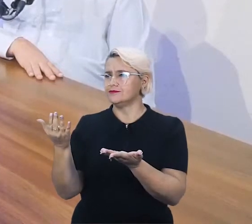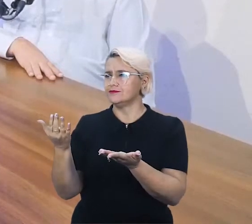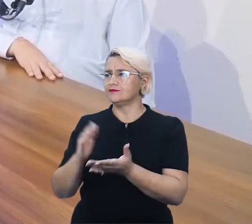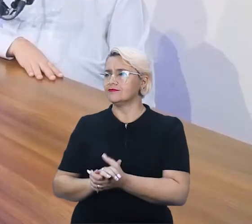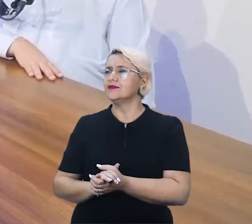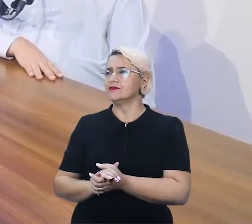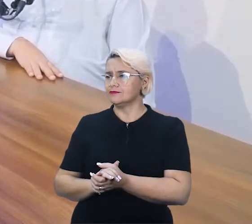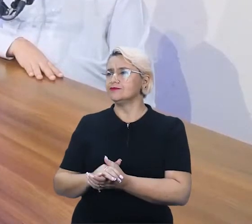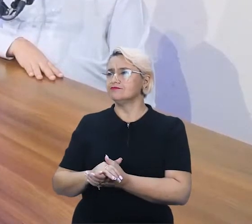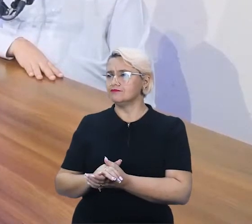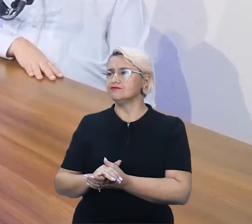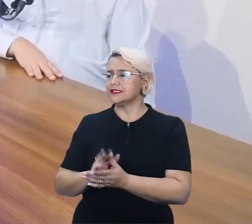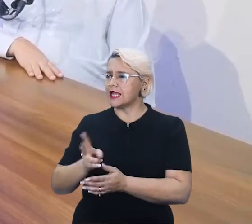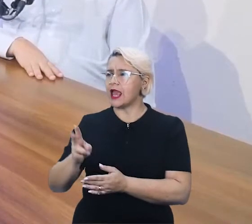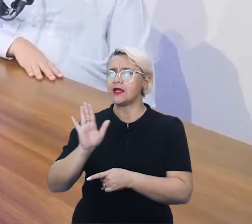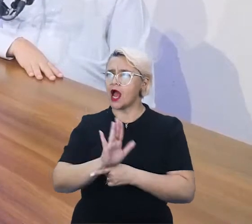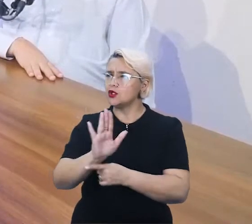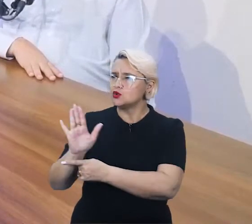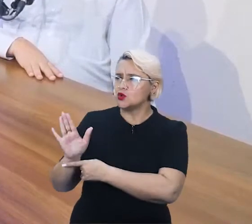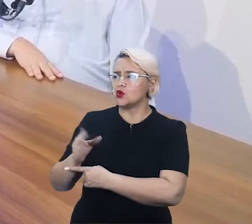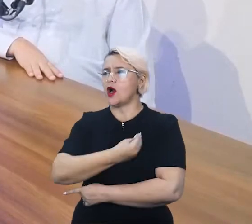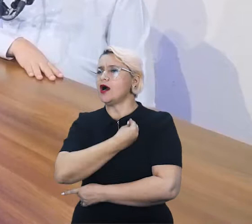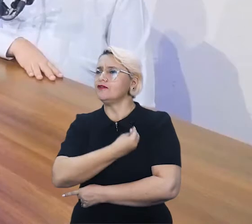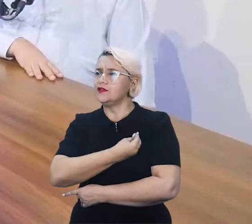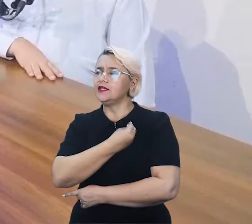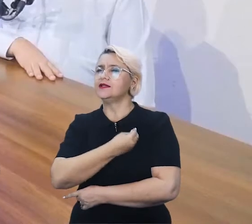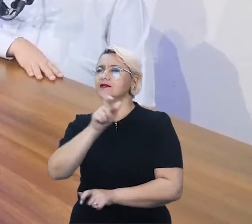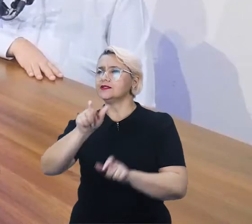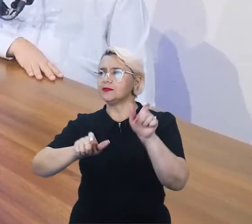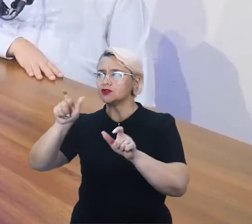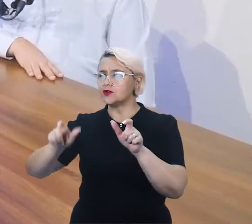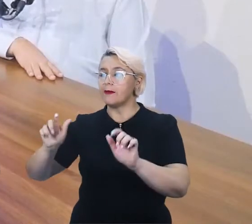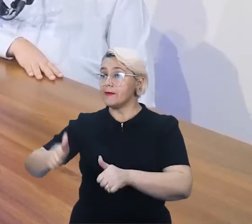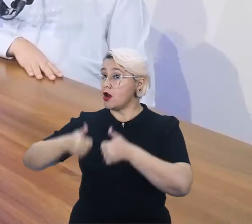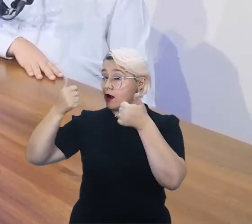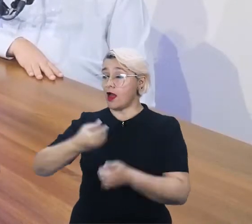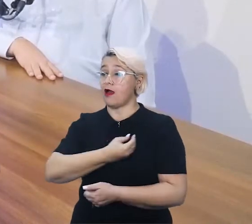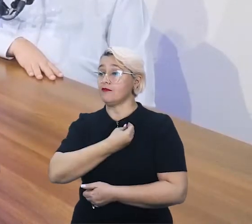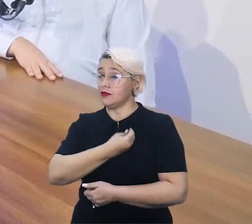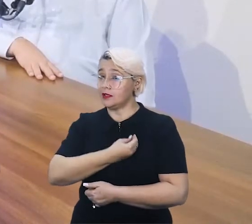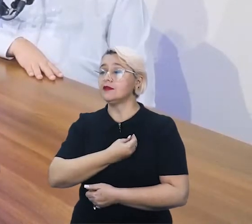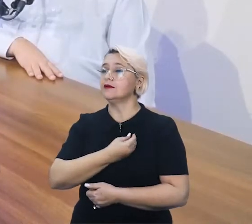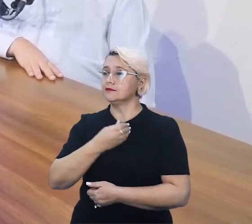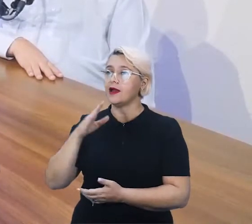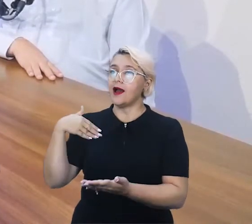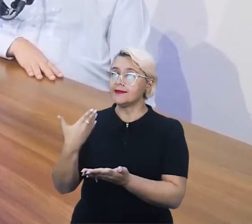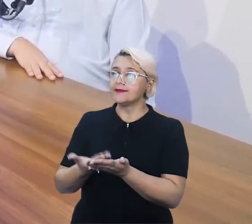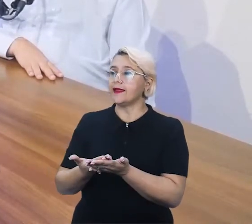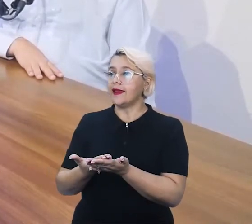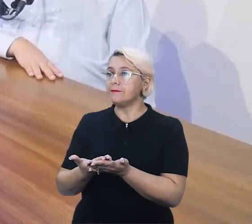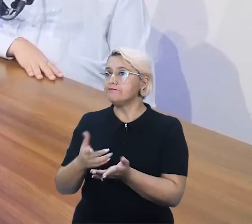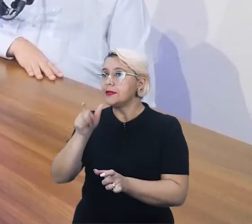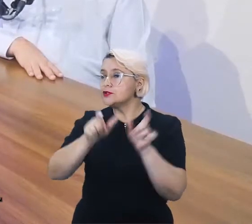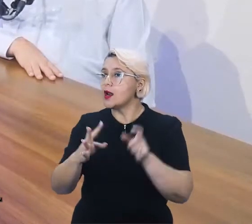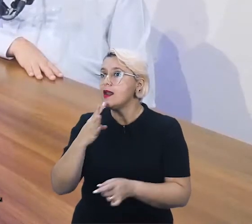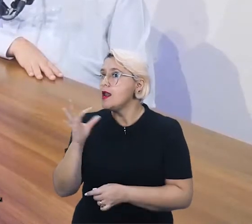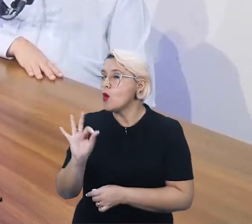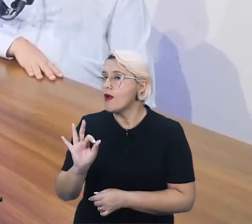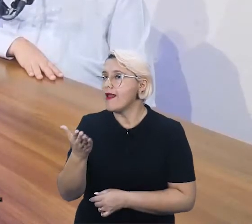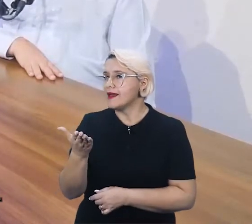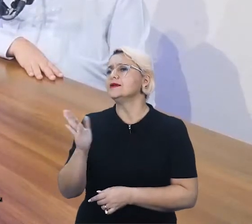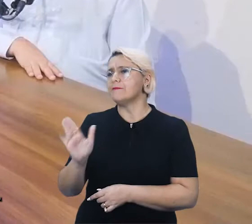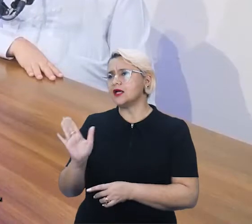que tanto tem ajudado a vida de tantas pessoas, a melhoria de vida de tantas pessoas que até não lhe conhecem, mas